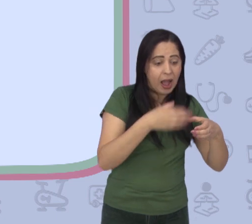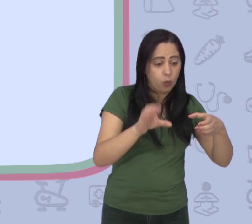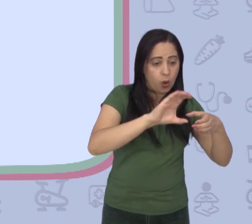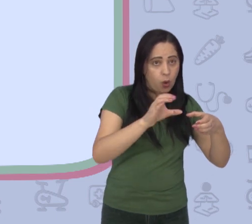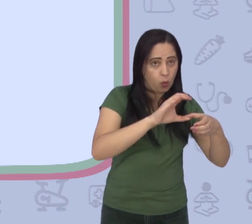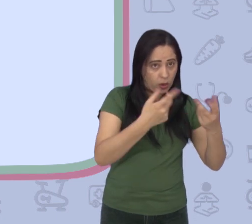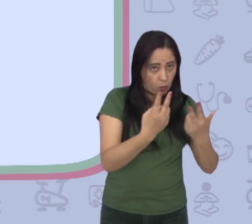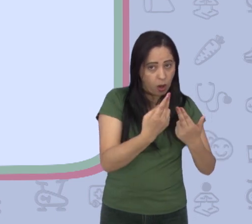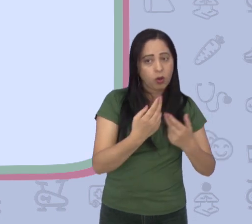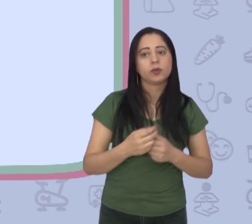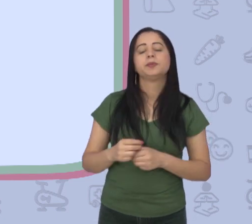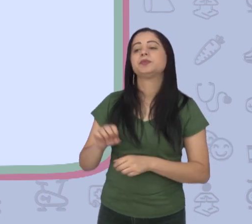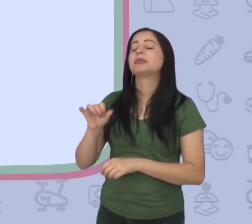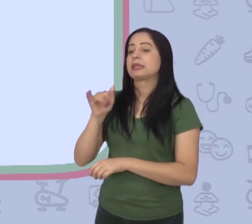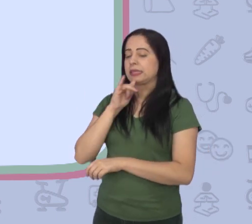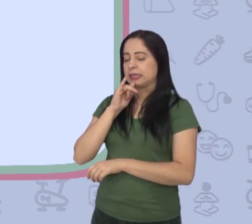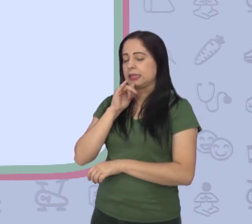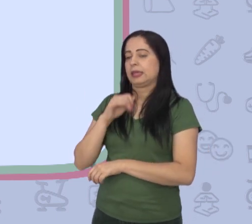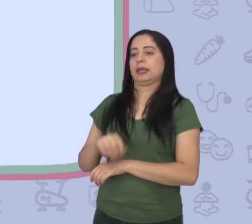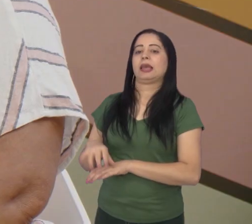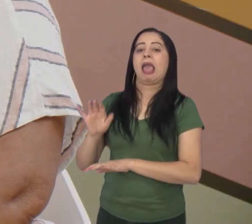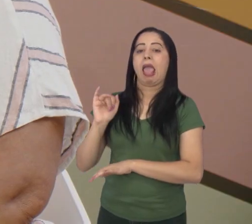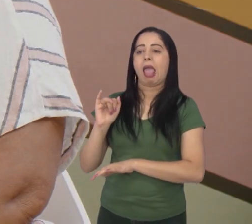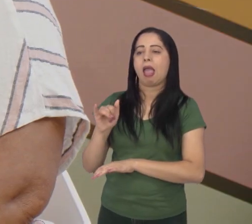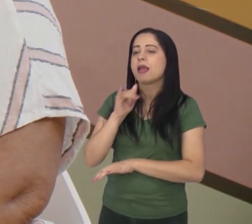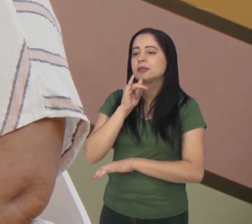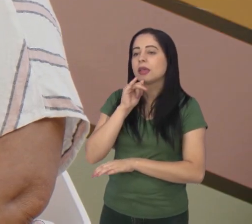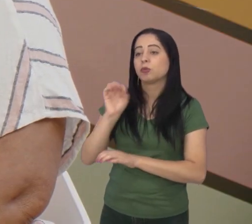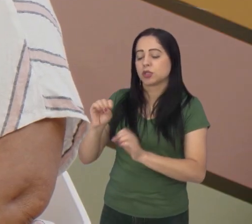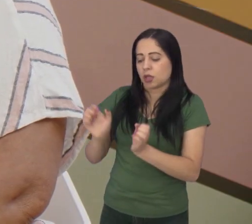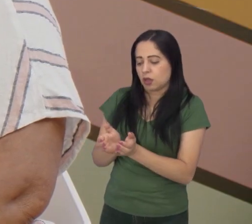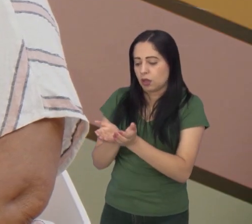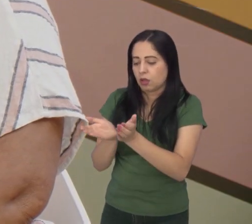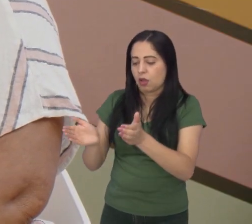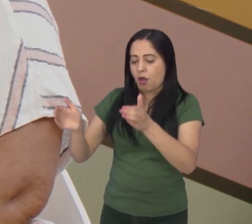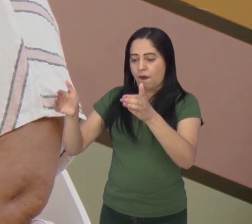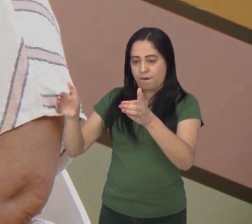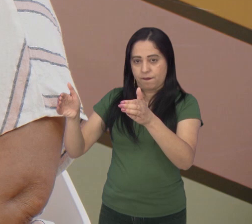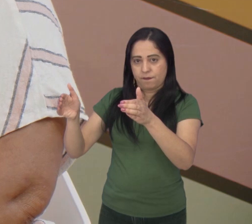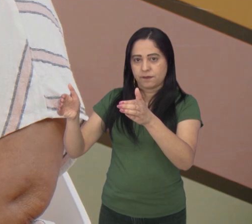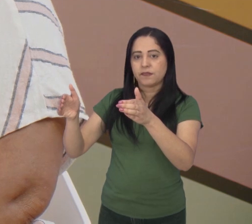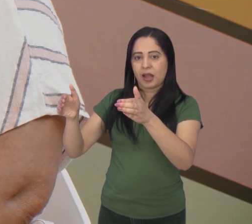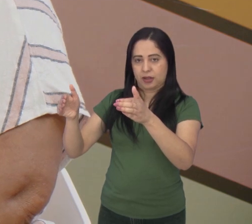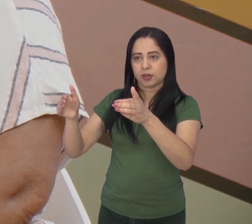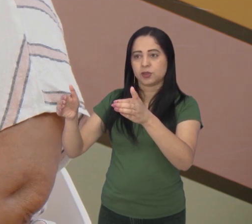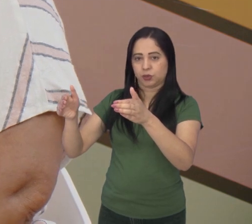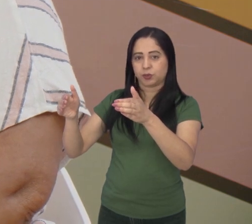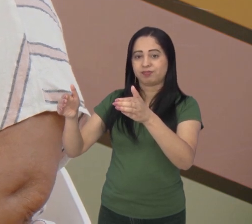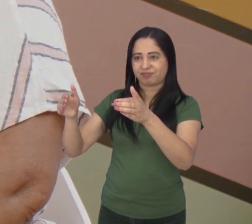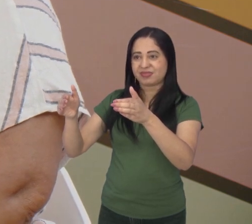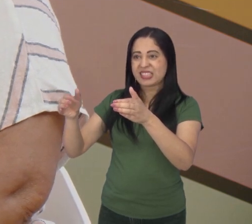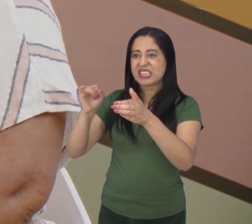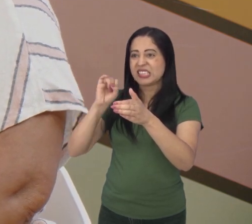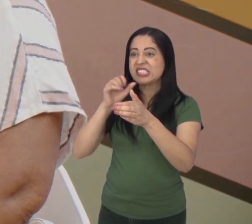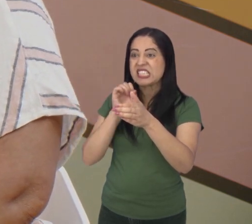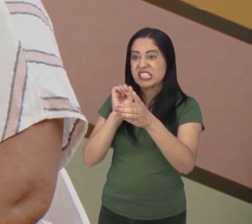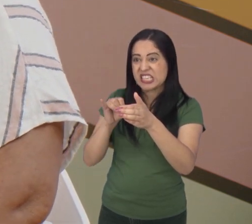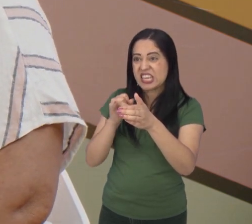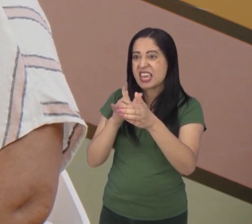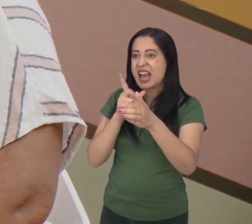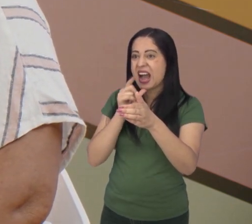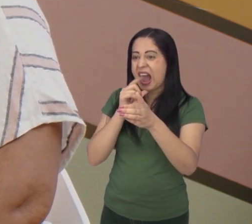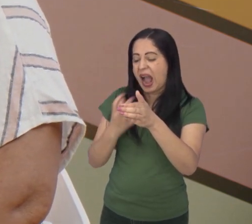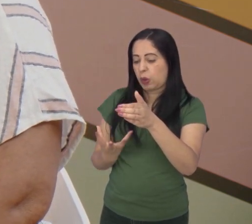bastante água. Olha, vaso eu tenho que tomar bastante cuidado porque o excesso vai ocasionar problemas de